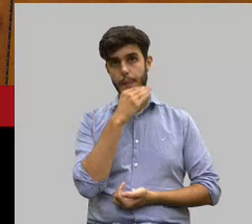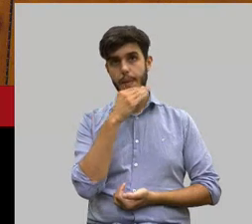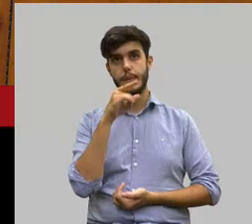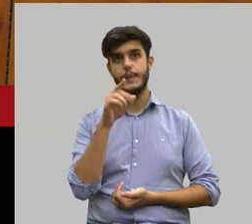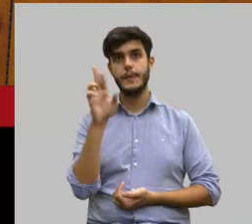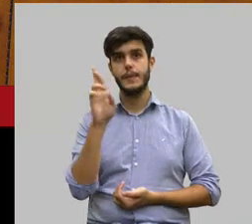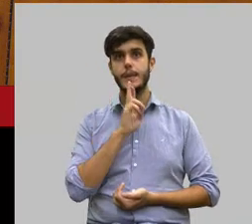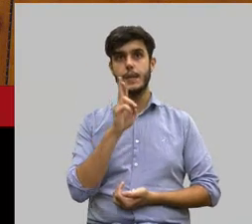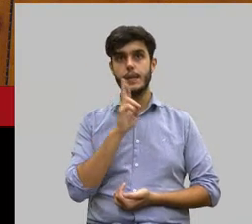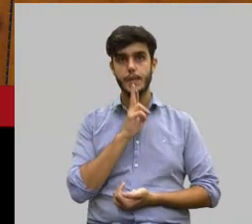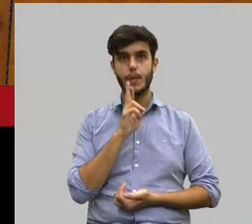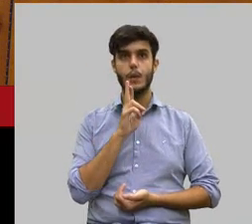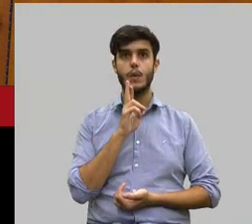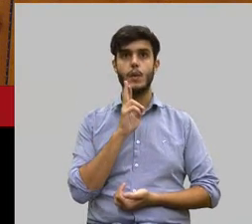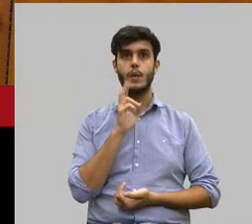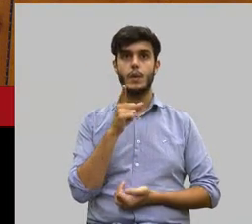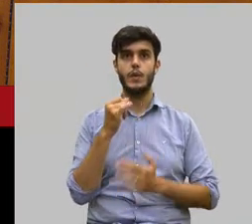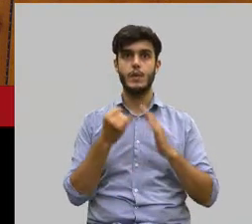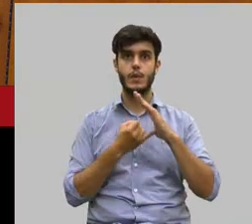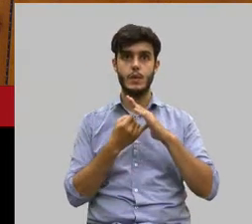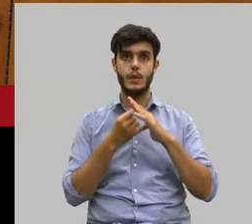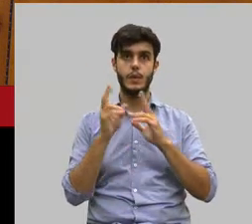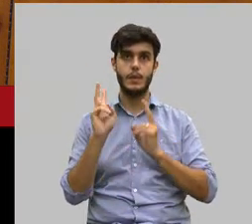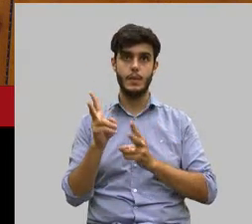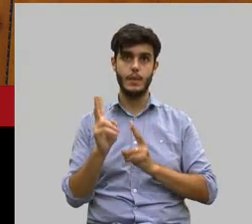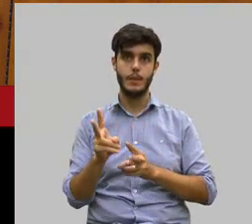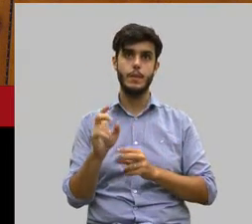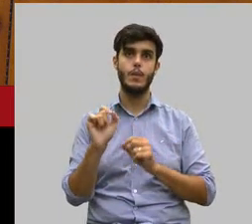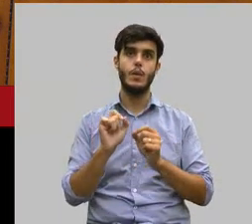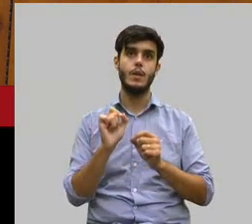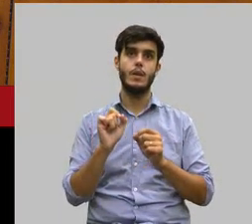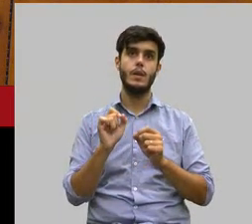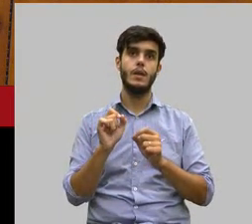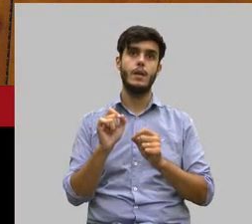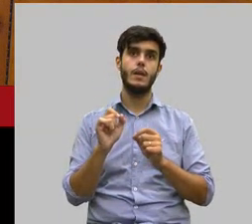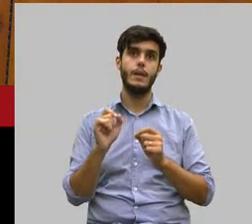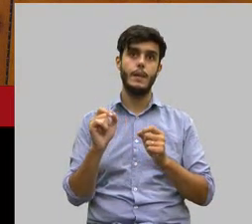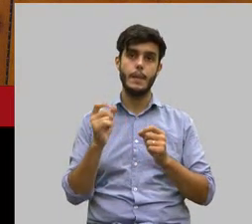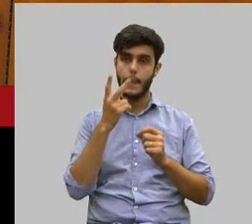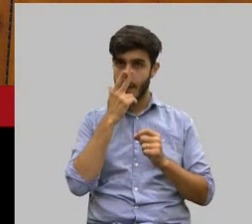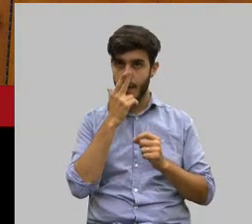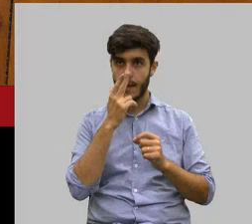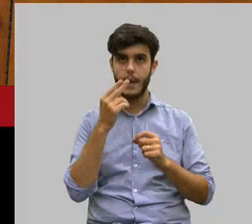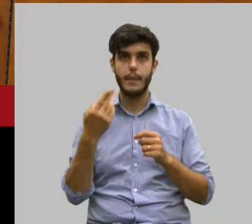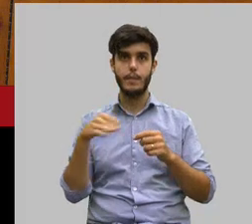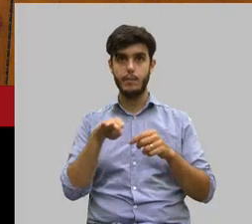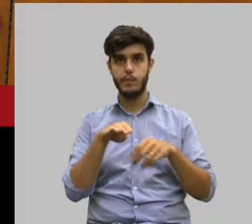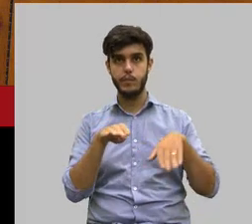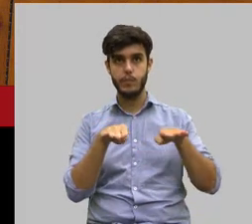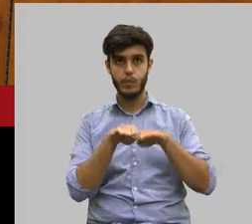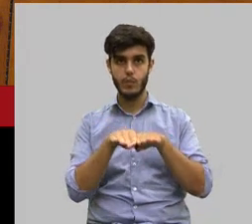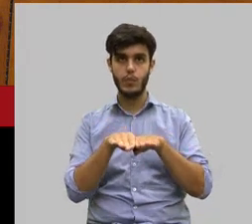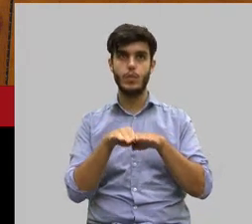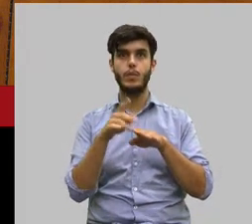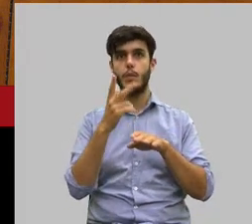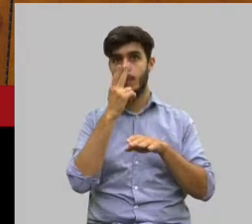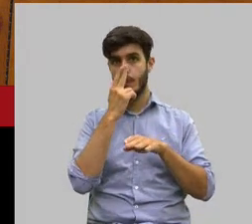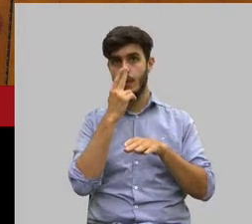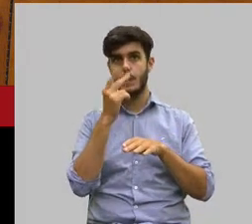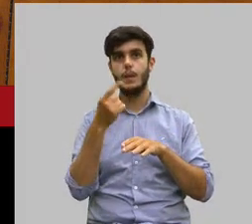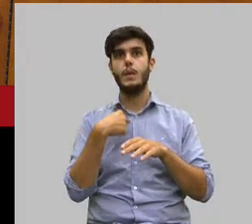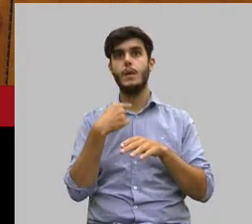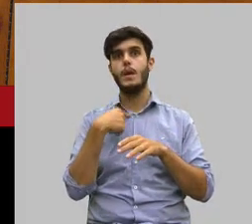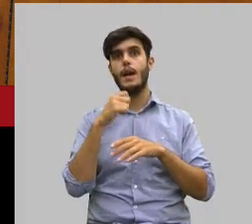respostas das instituições são sempre muito semelhantes uma a outra quando diz respeito quando aquilo que é o